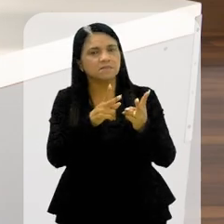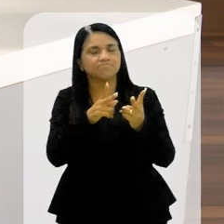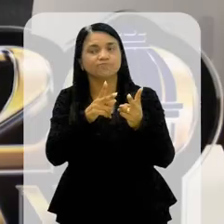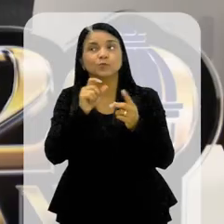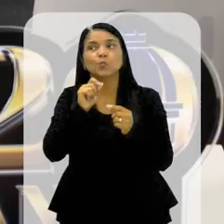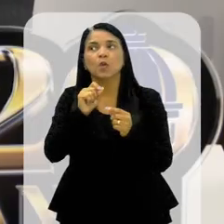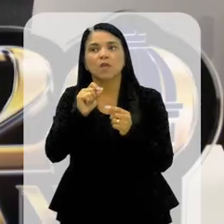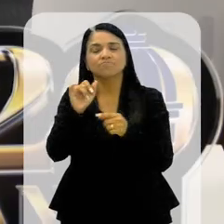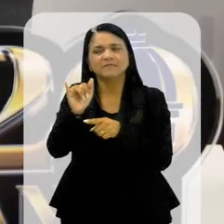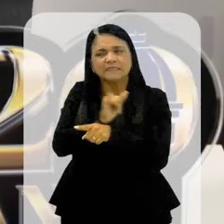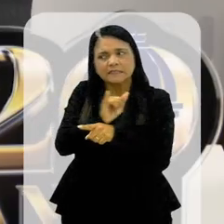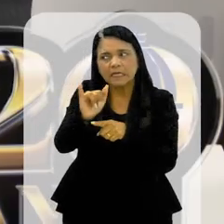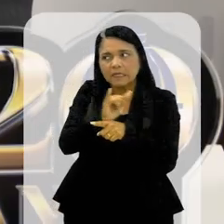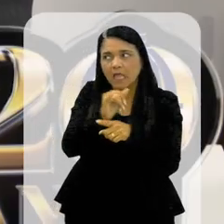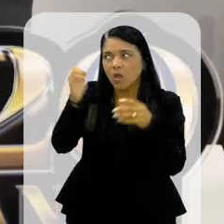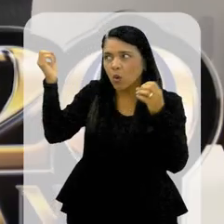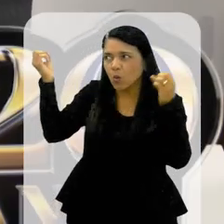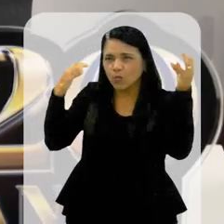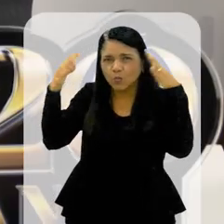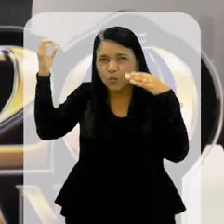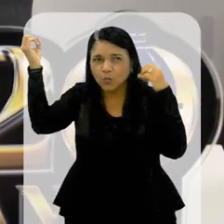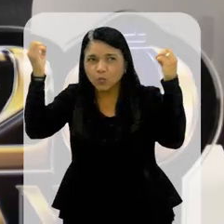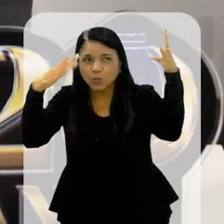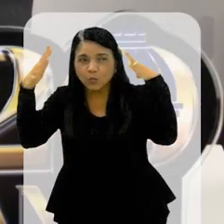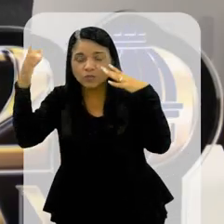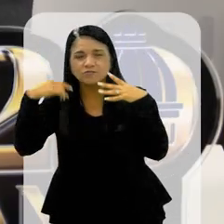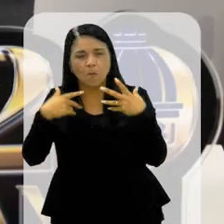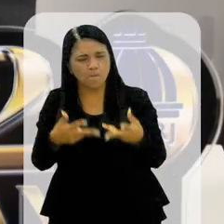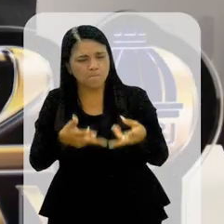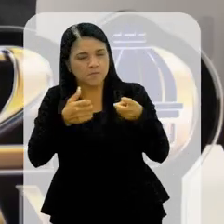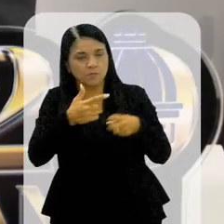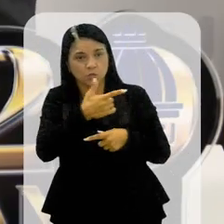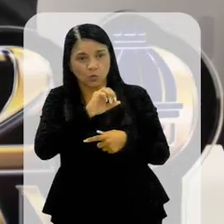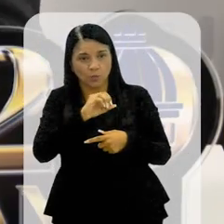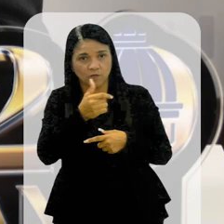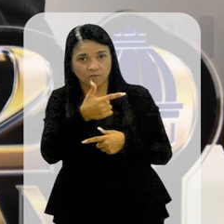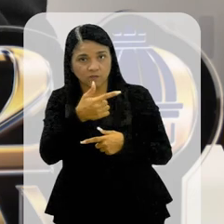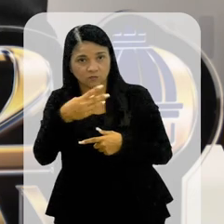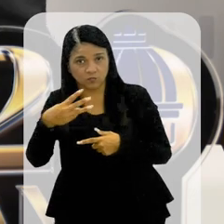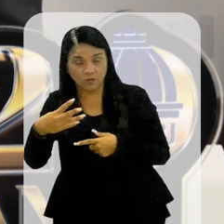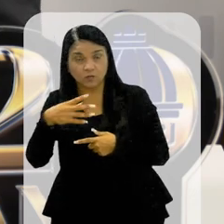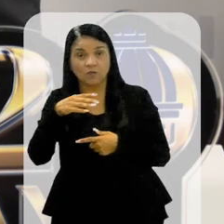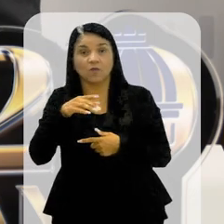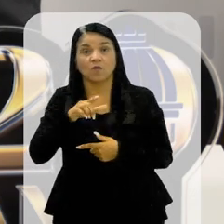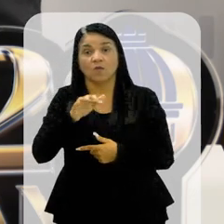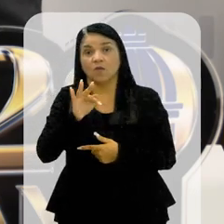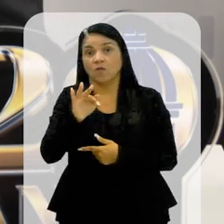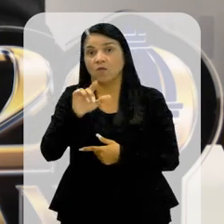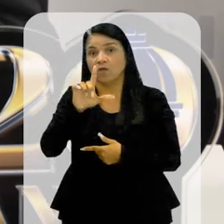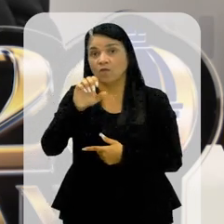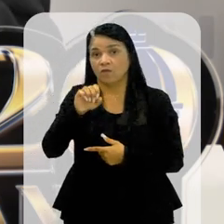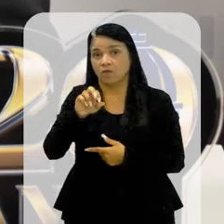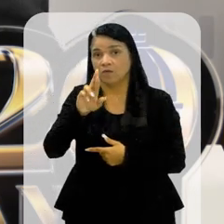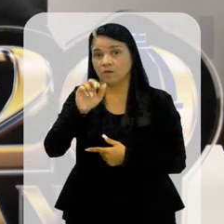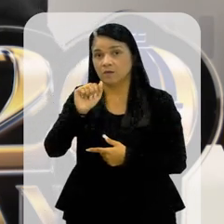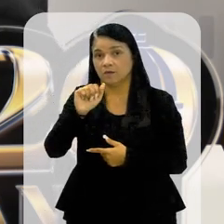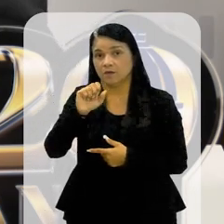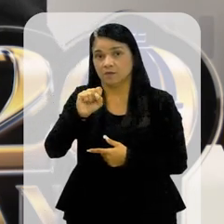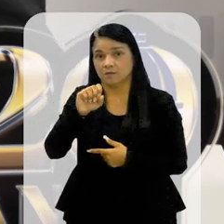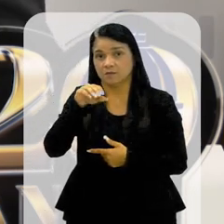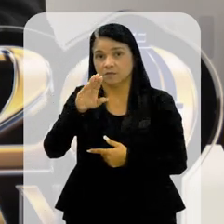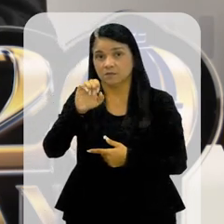questão do recurso da luz. Sim. Eu vi que esse ano o fluorescente deu muito